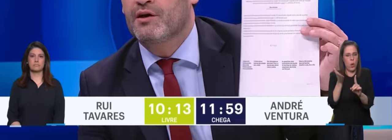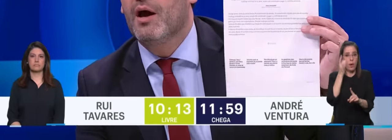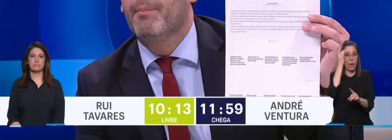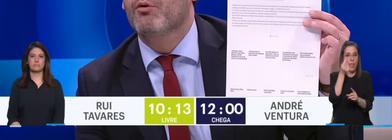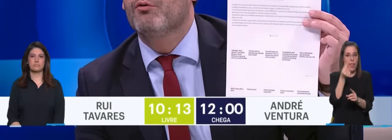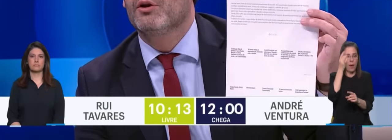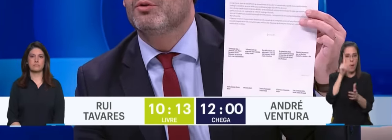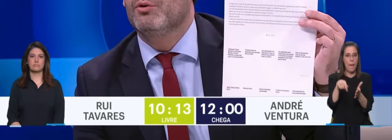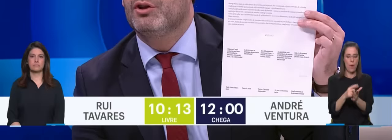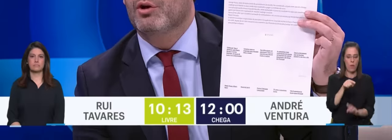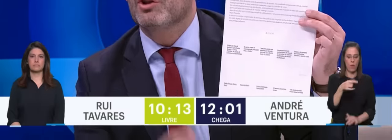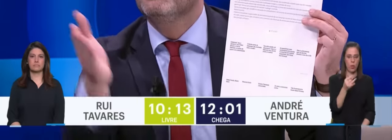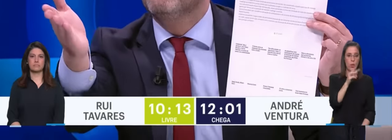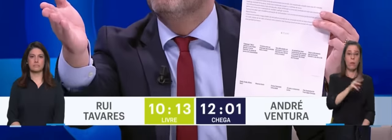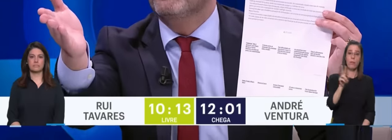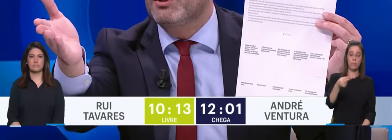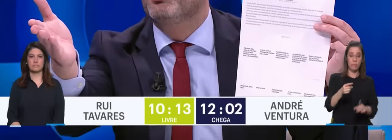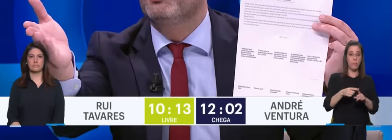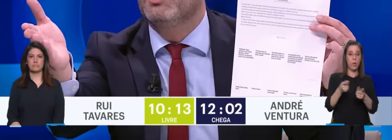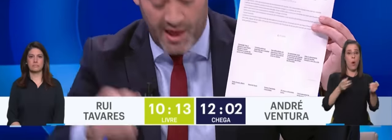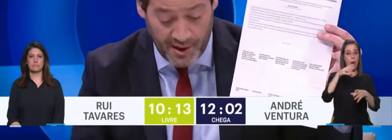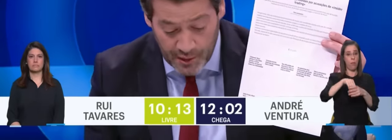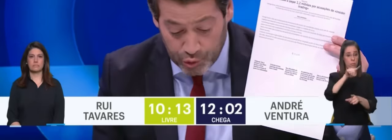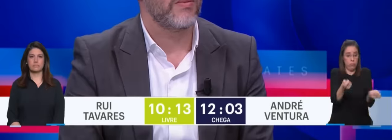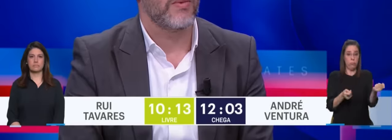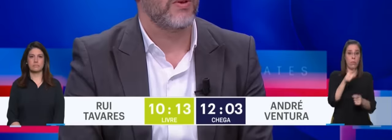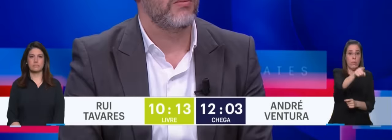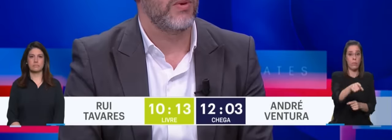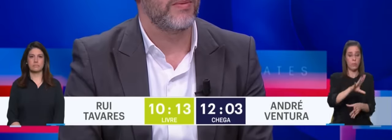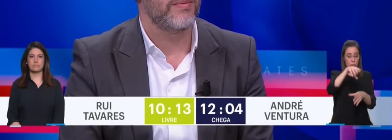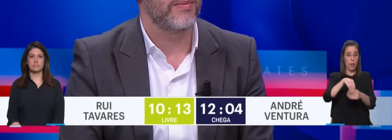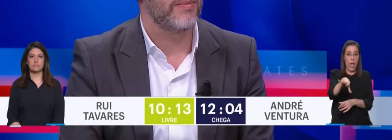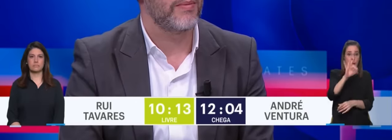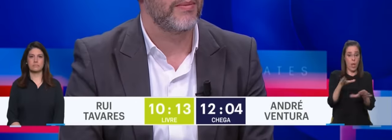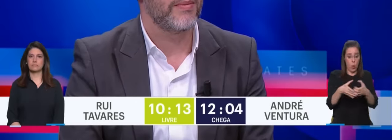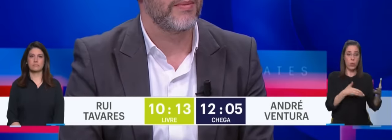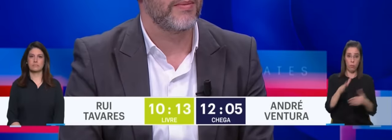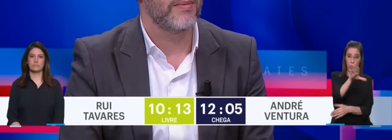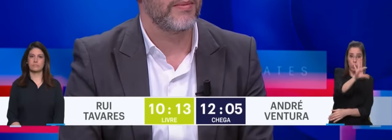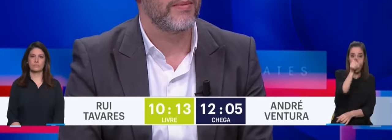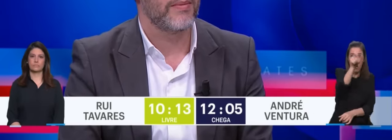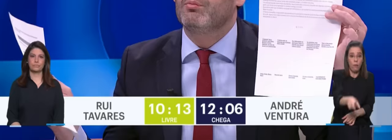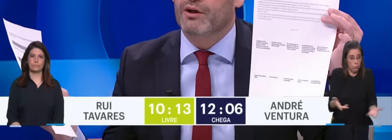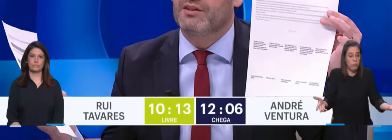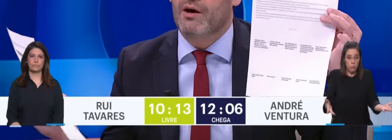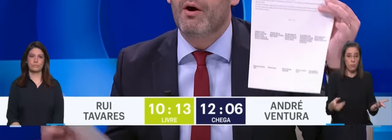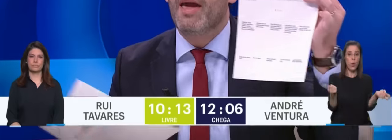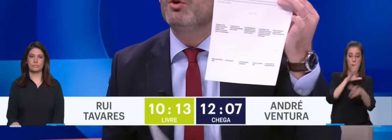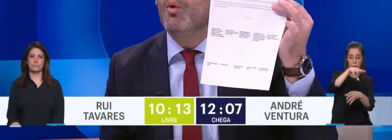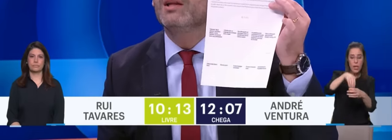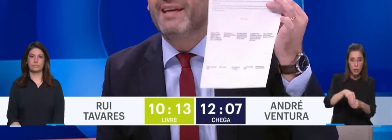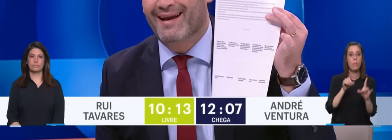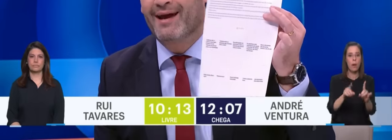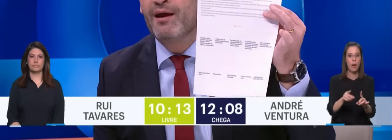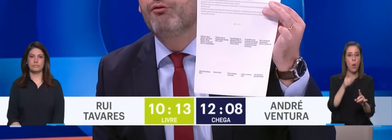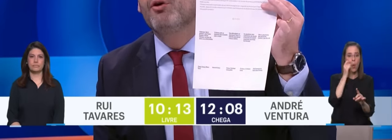financeiros a pagar 1,2 milhões de euros teve numa organização por si liderada que o RAV foi eleito para o conselho estratégico Portanto o Rui tavar esteve numa organização em que